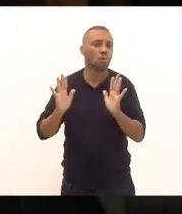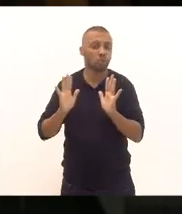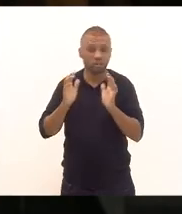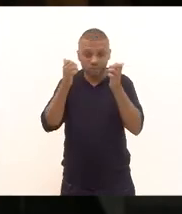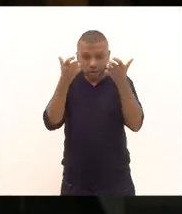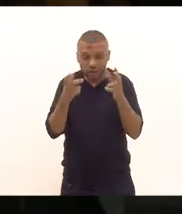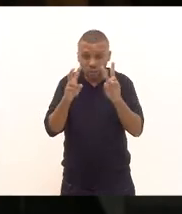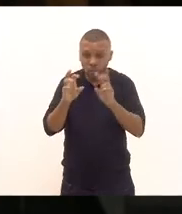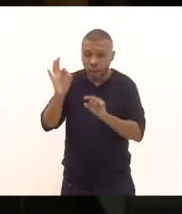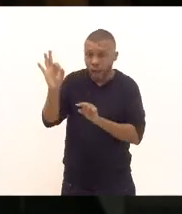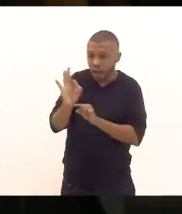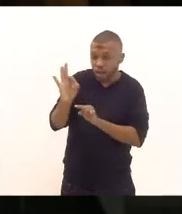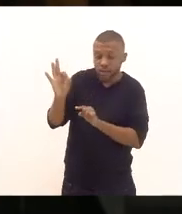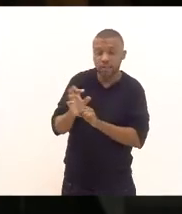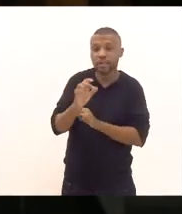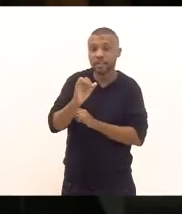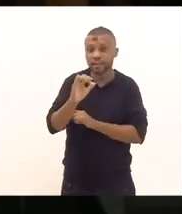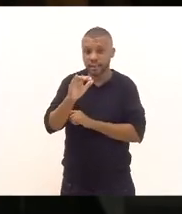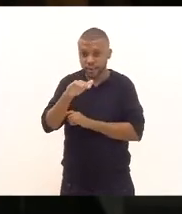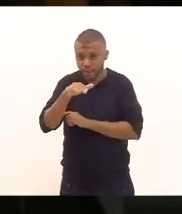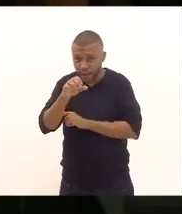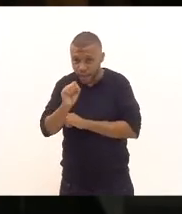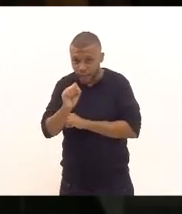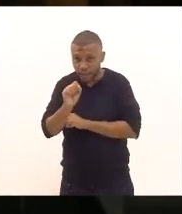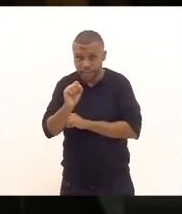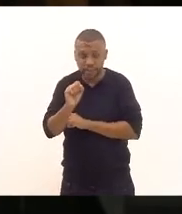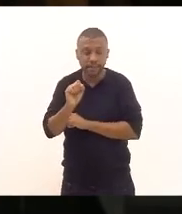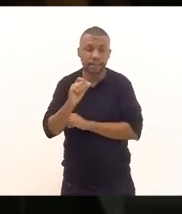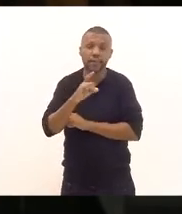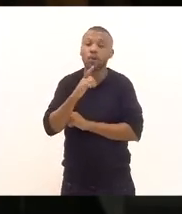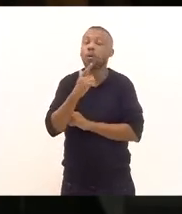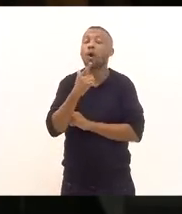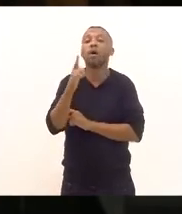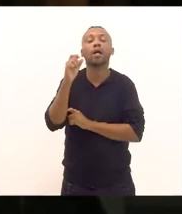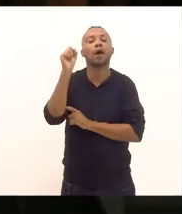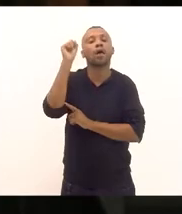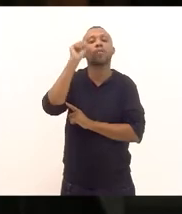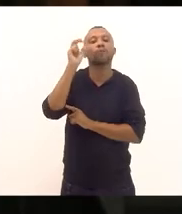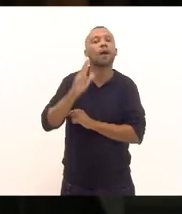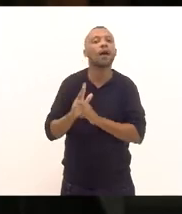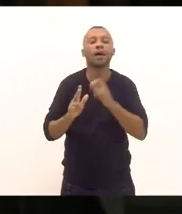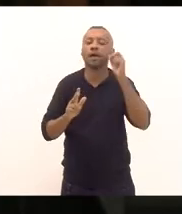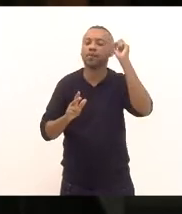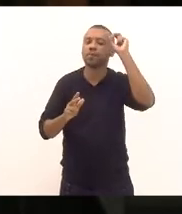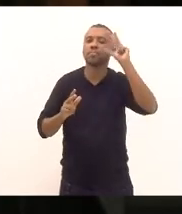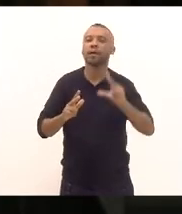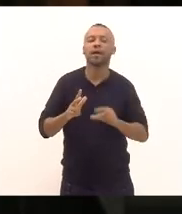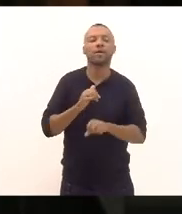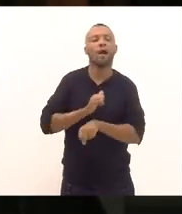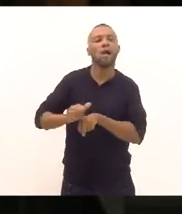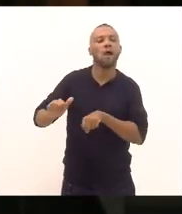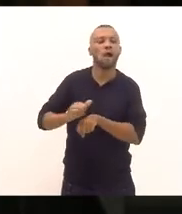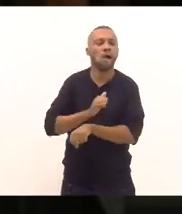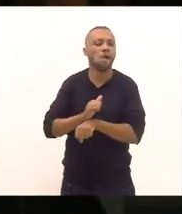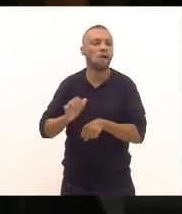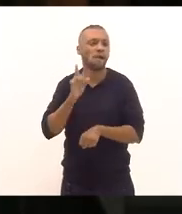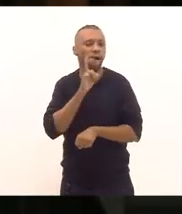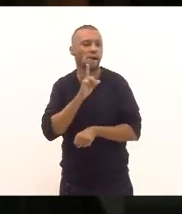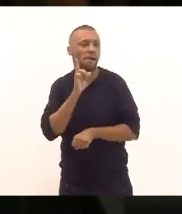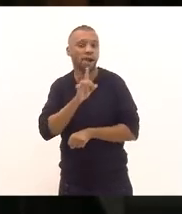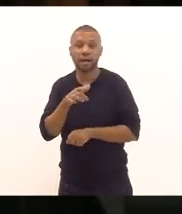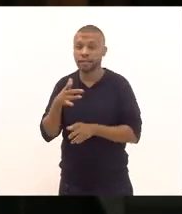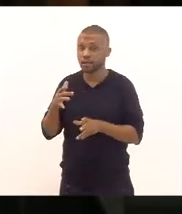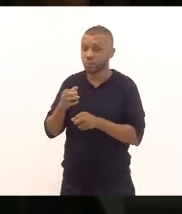desse MS deputado do valdec tem uma outra esperteza e nesses 17